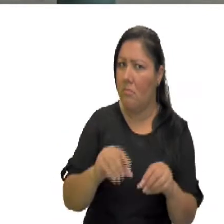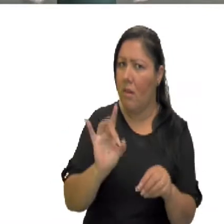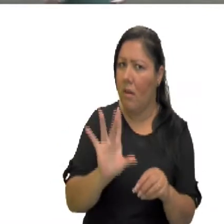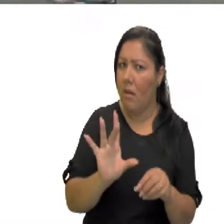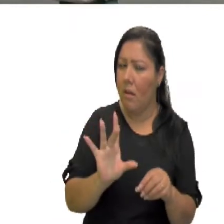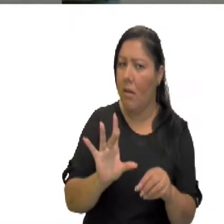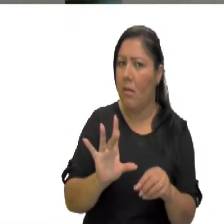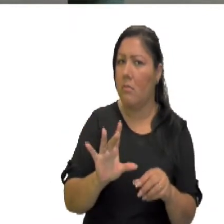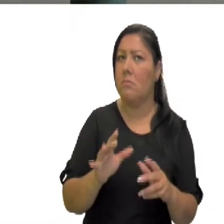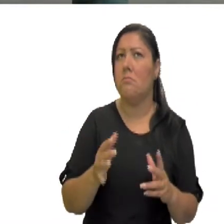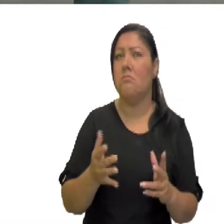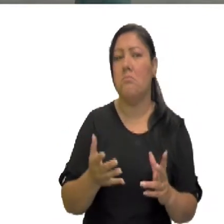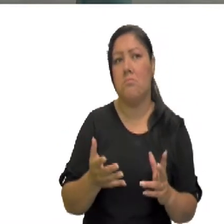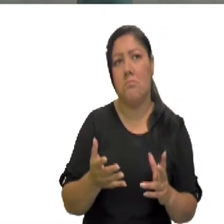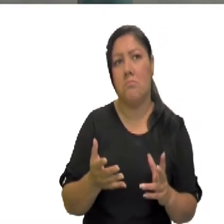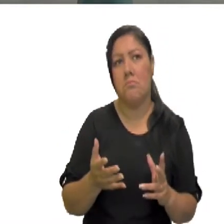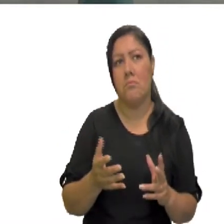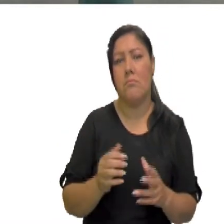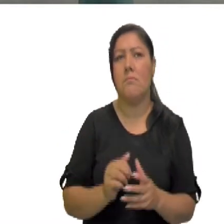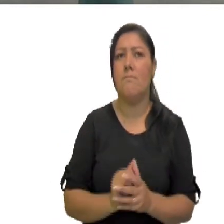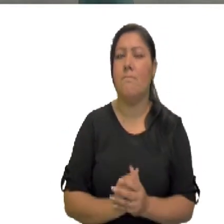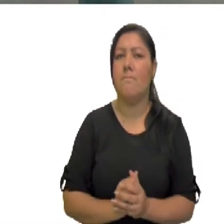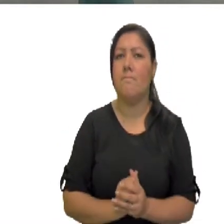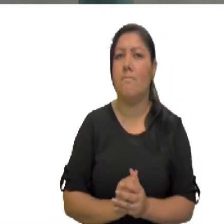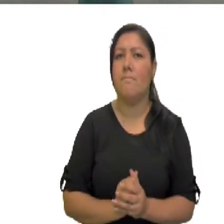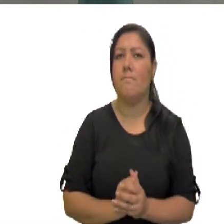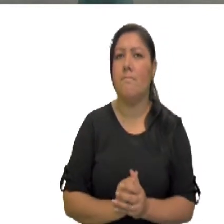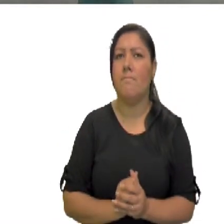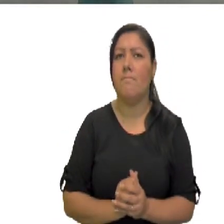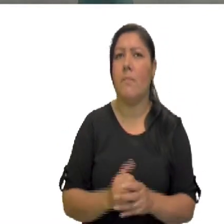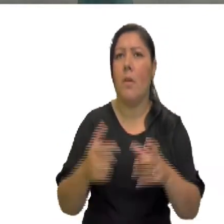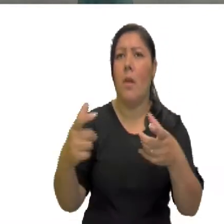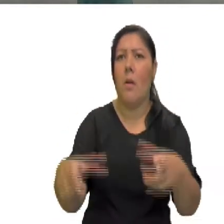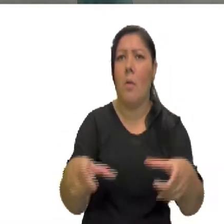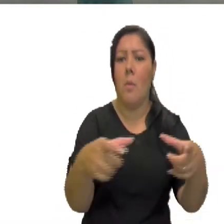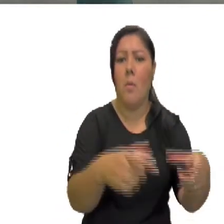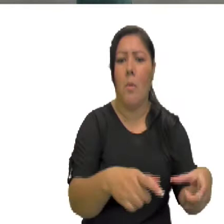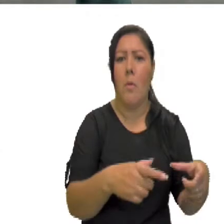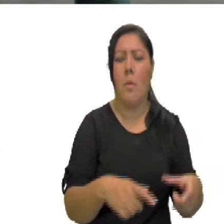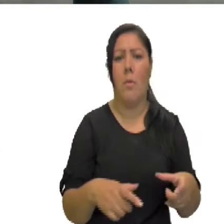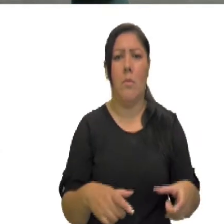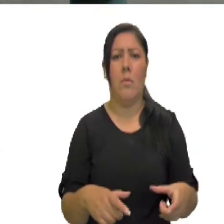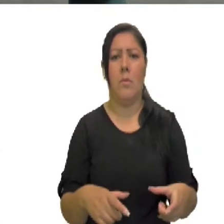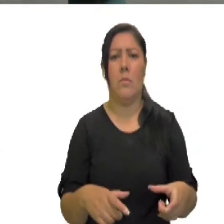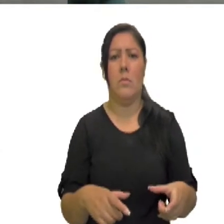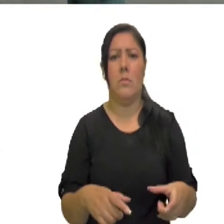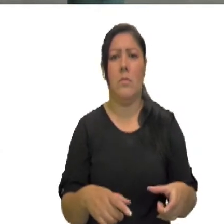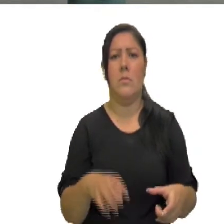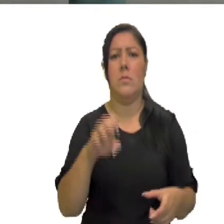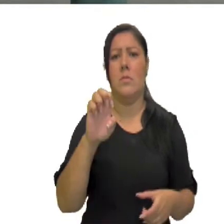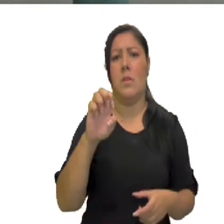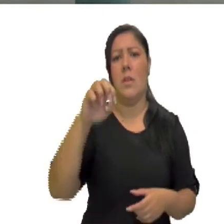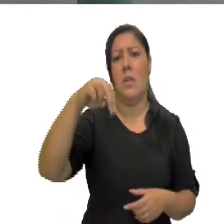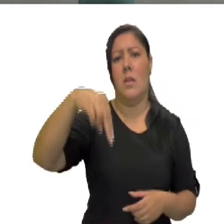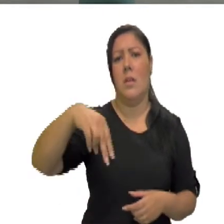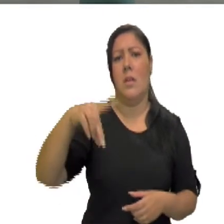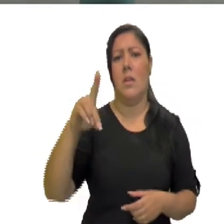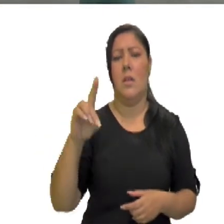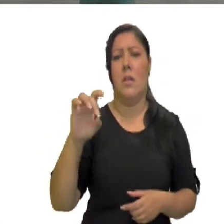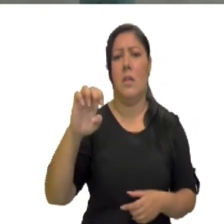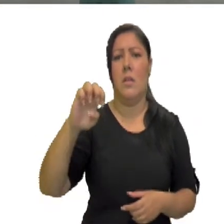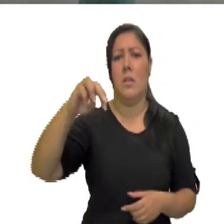ter esse ser? De onde esse ser é endêmico. O que é endemia? Endemia é